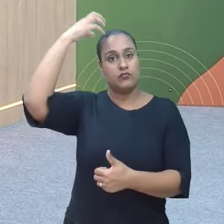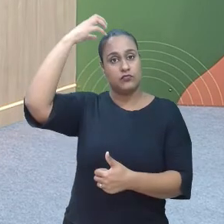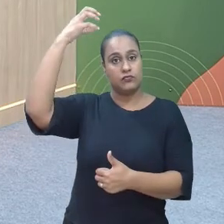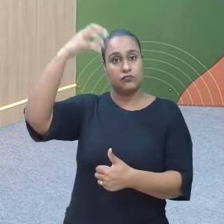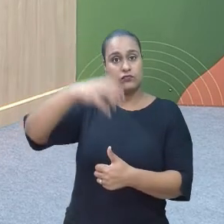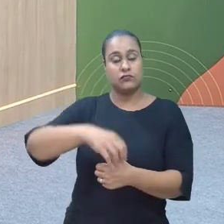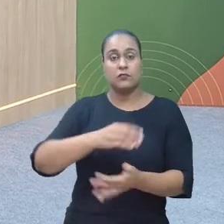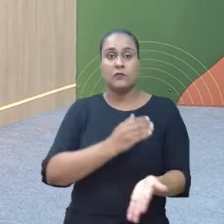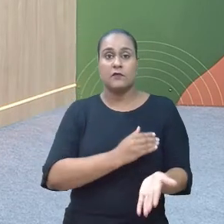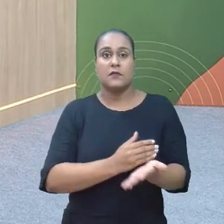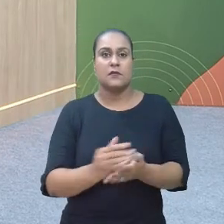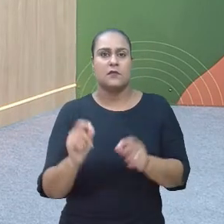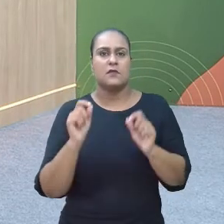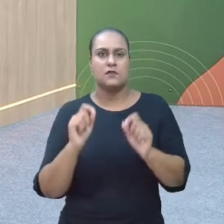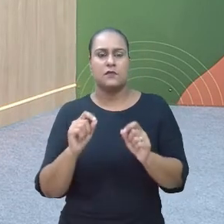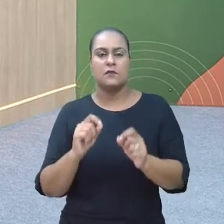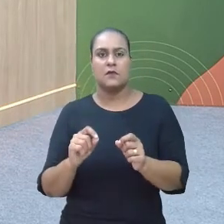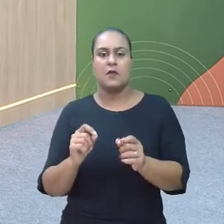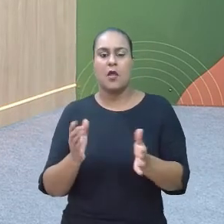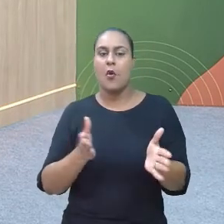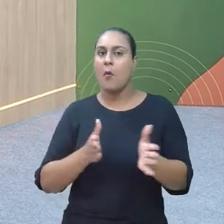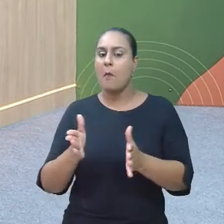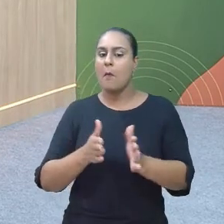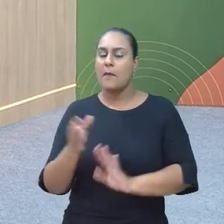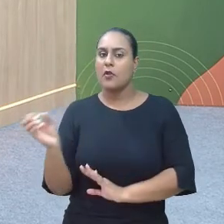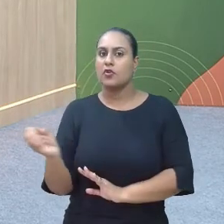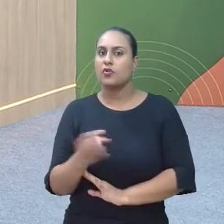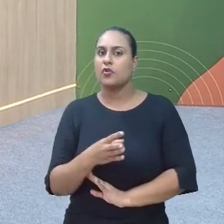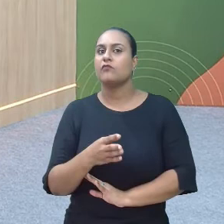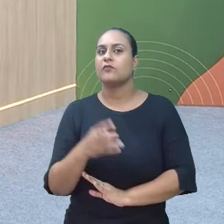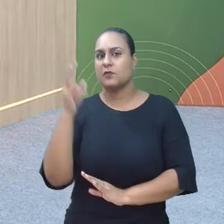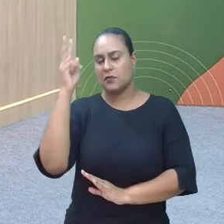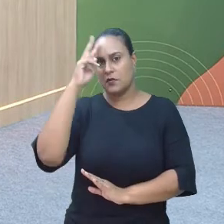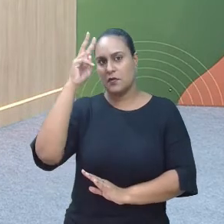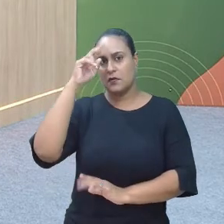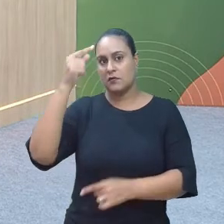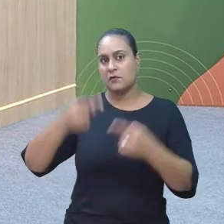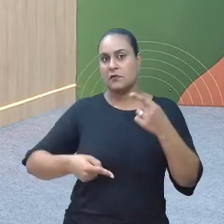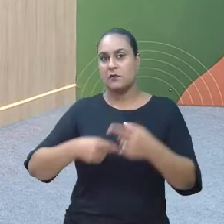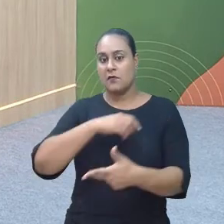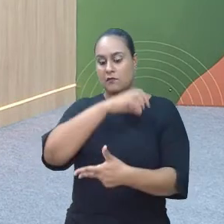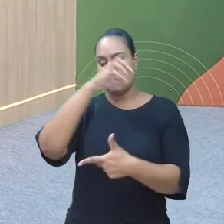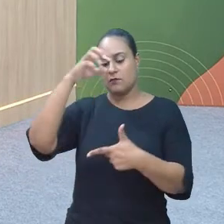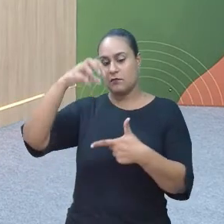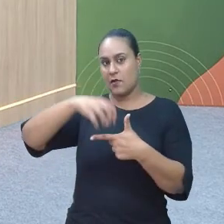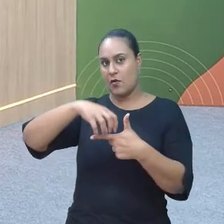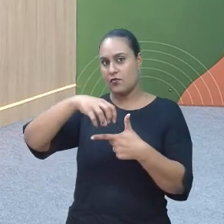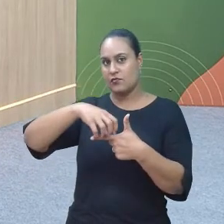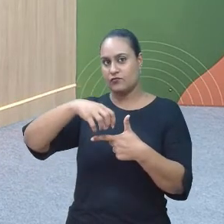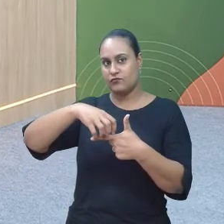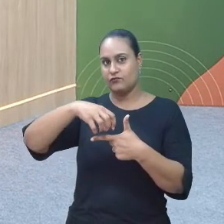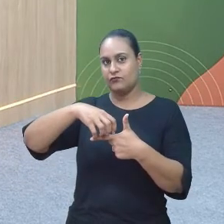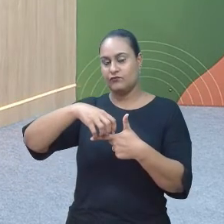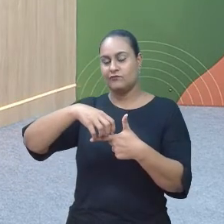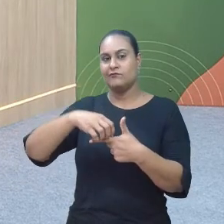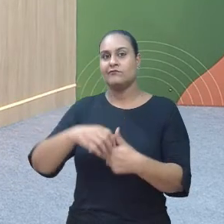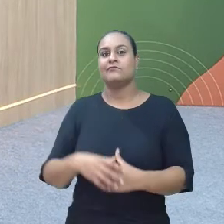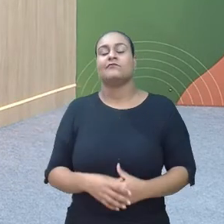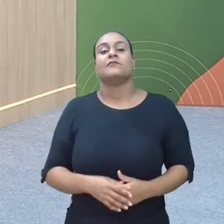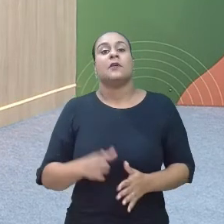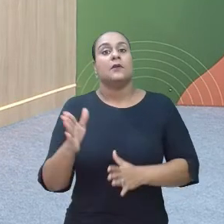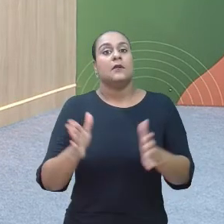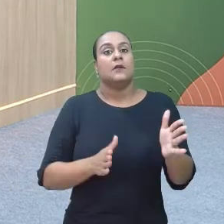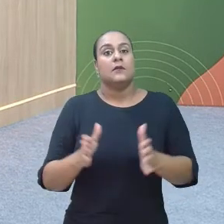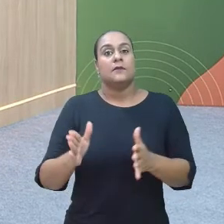vai marcar o início de um novo momento na história política do Brasil, que é o Segundo Reinado. Então, a gente vai ver que, durante